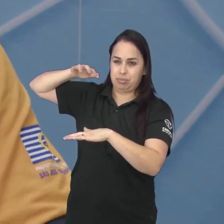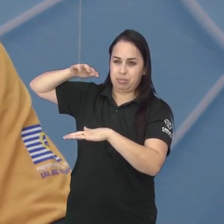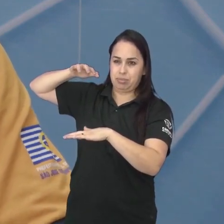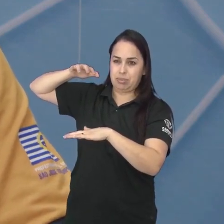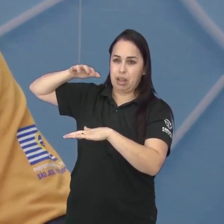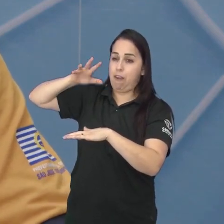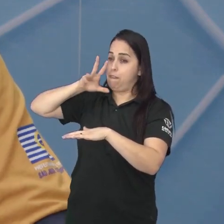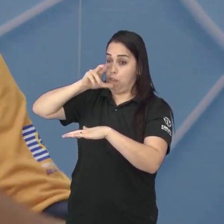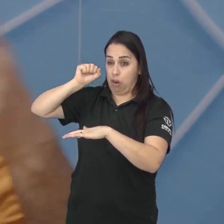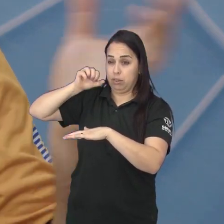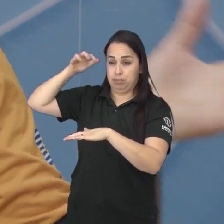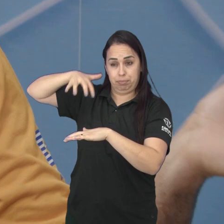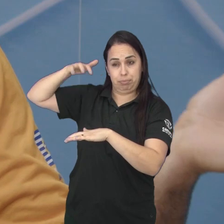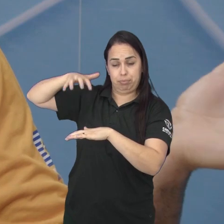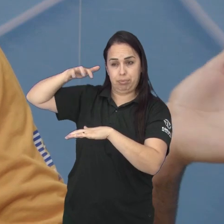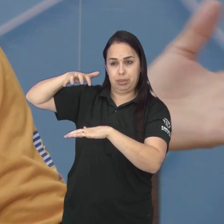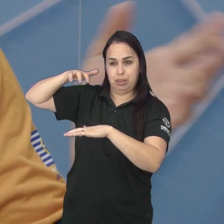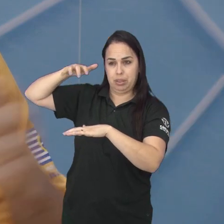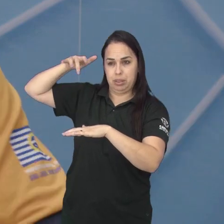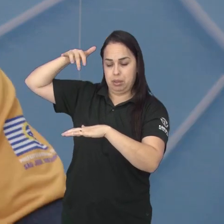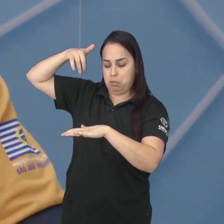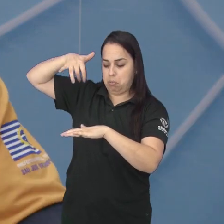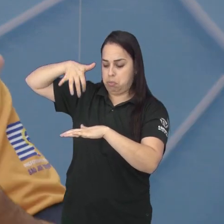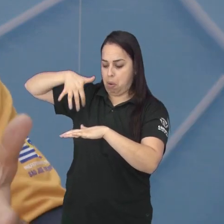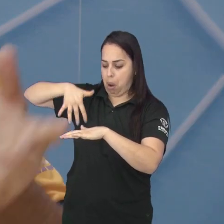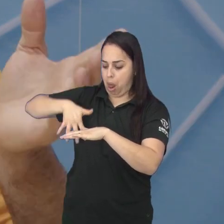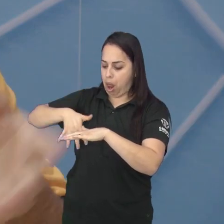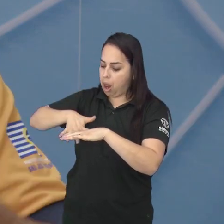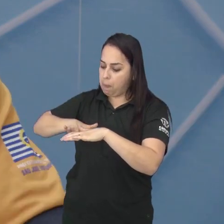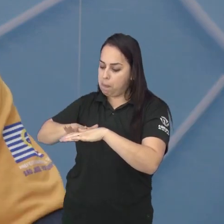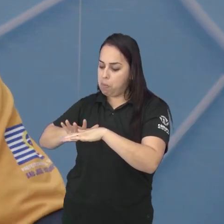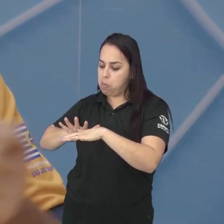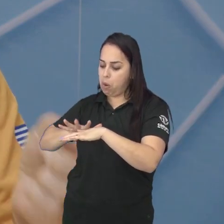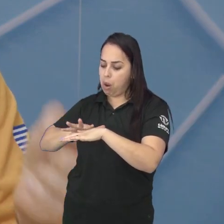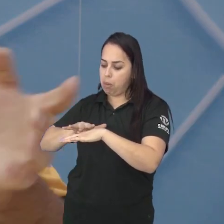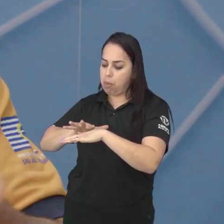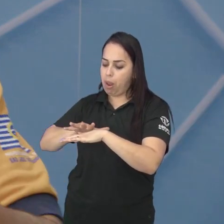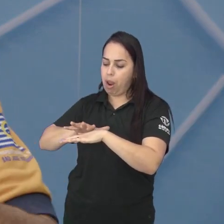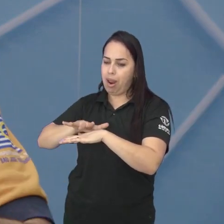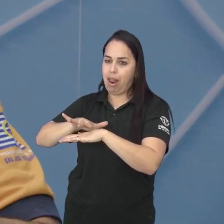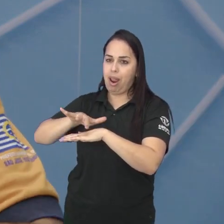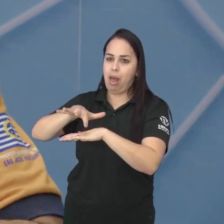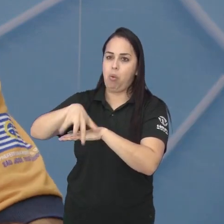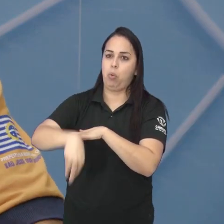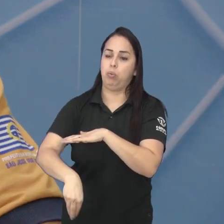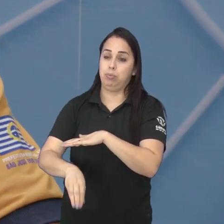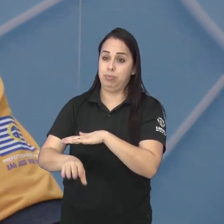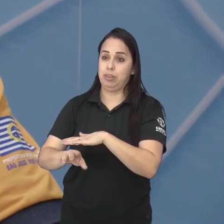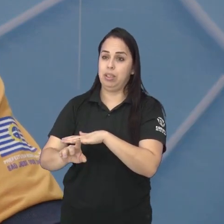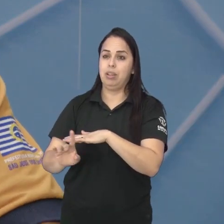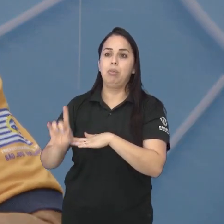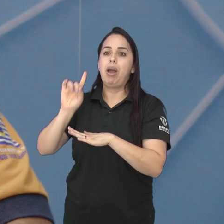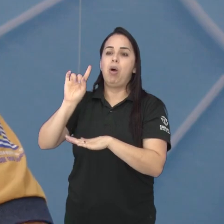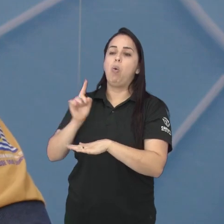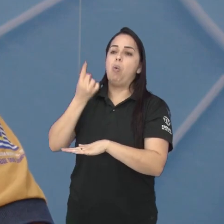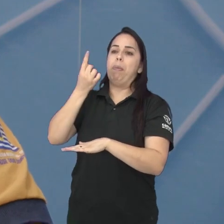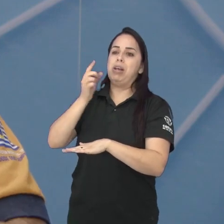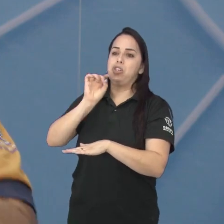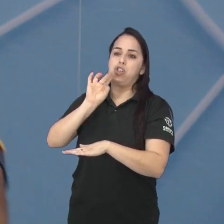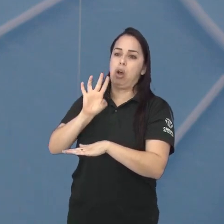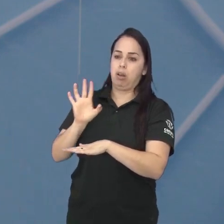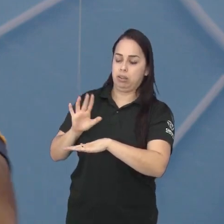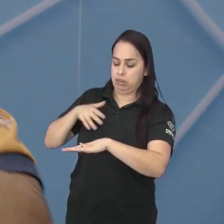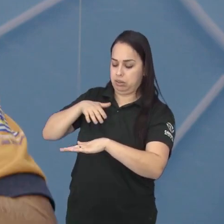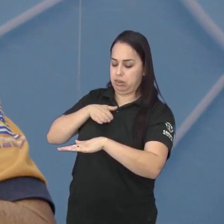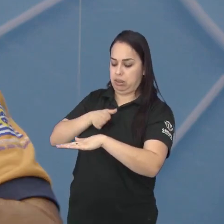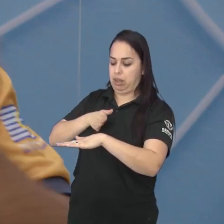montanha, numa extensão maior, essa água vai, né, ser captada por essas vertentes, não em uma só. Então